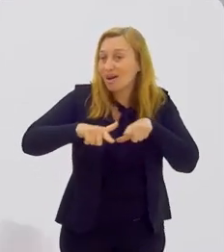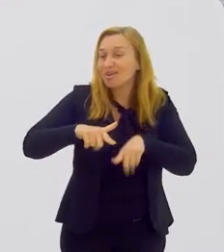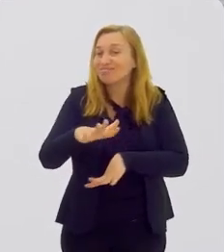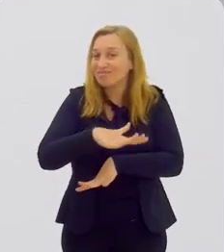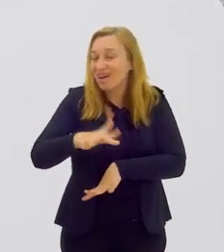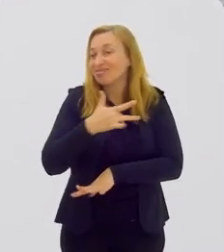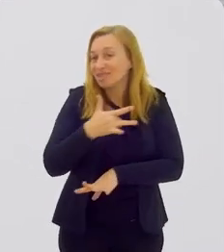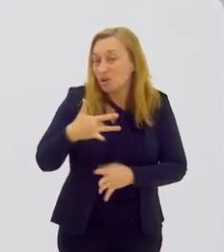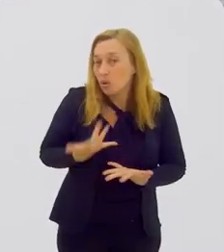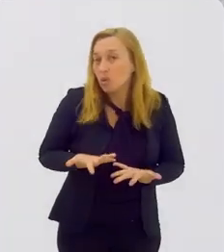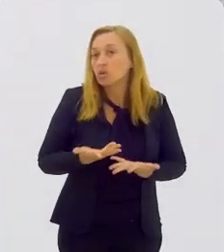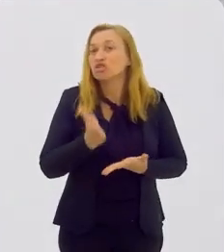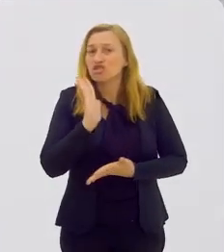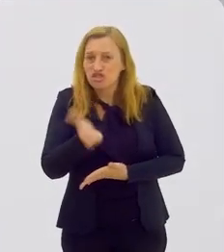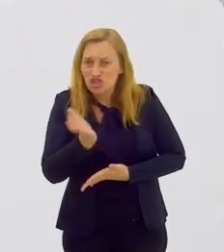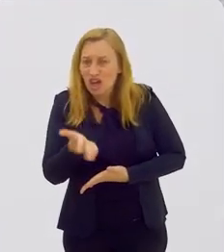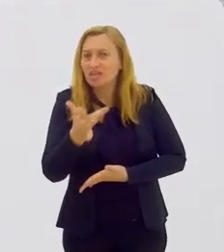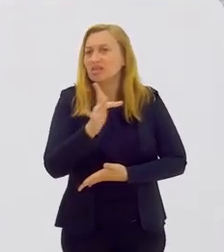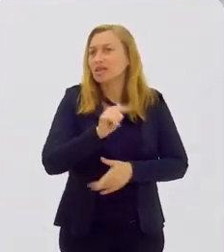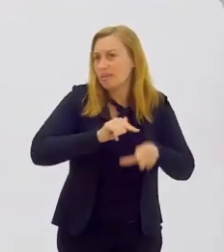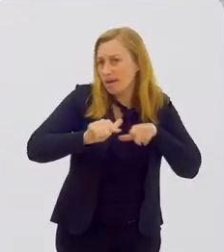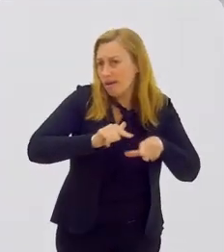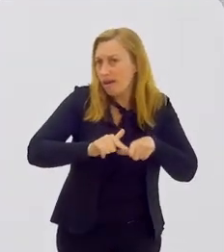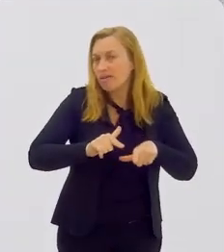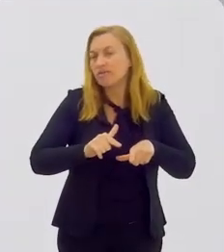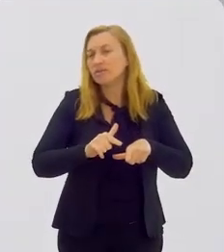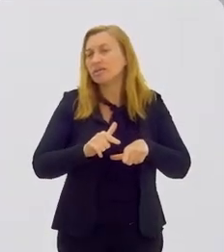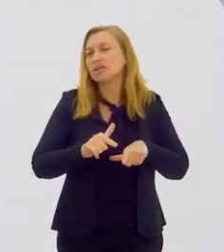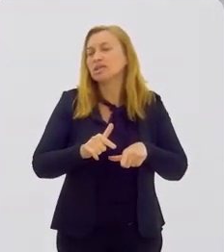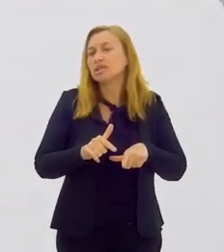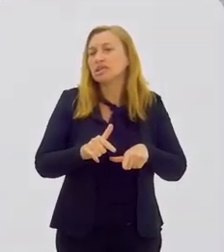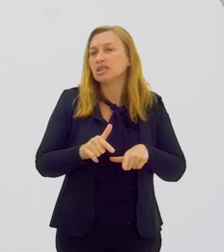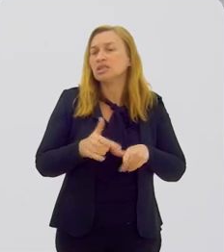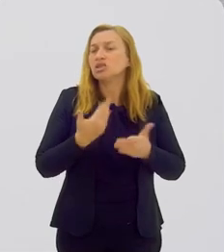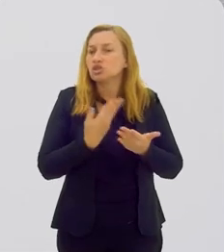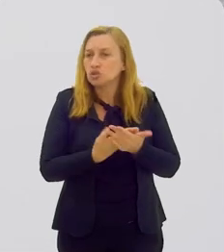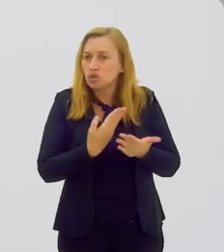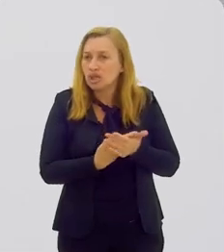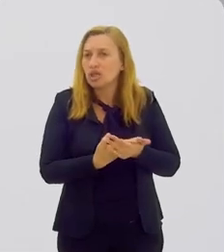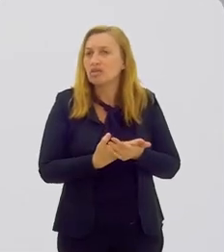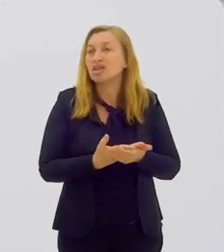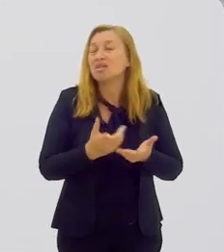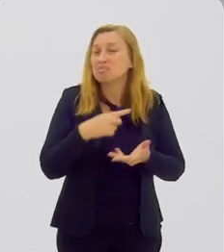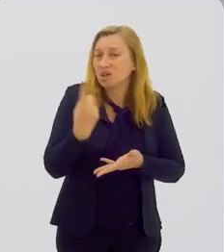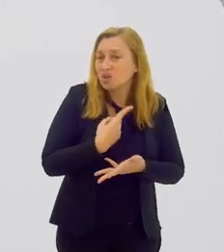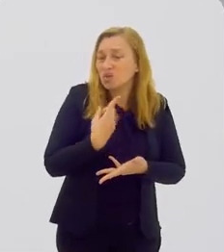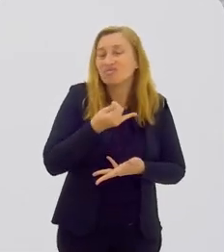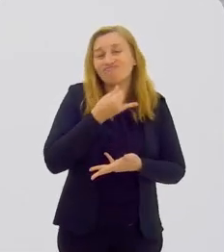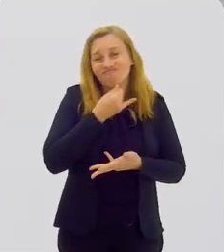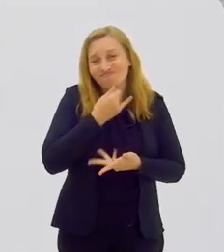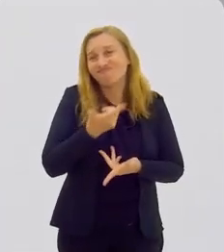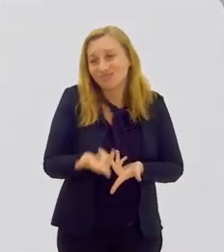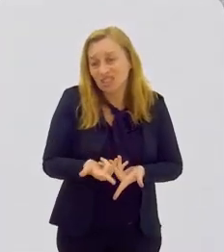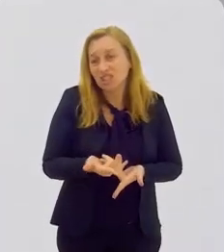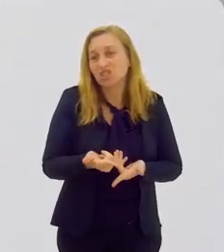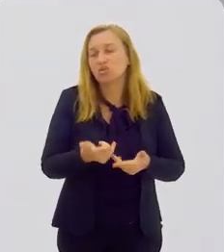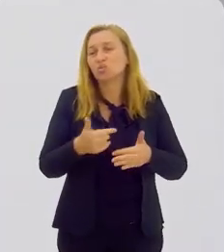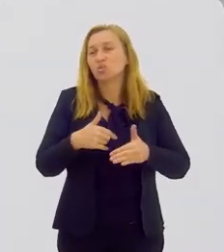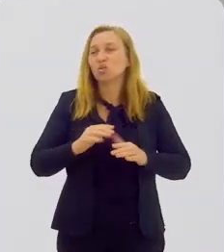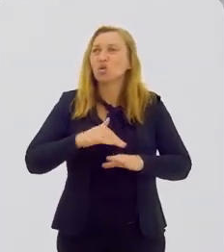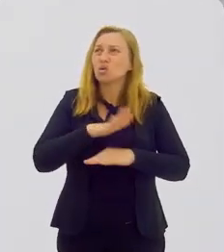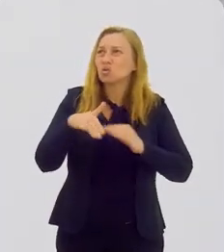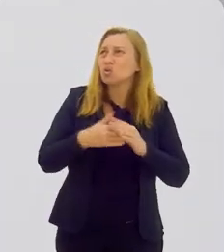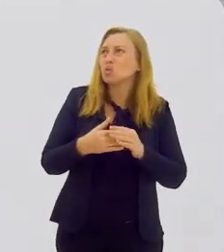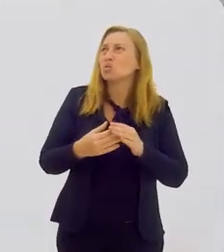que trabalhavam na área da saúde, né? Já trabalhavam enquanto estudavam, e isso para nós foi assim, muito chocante.